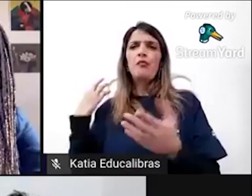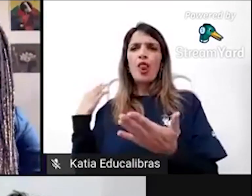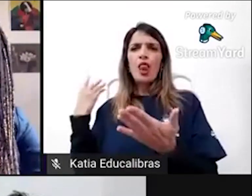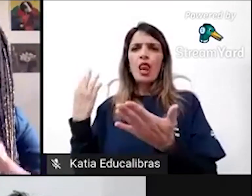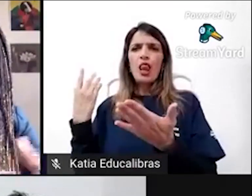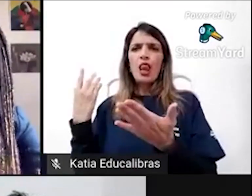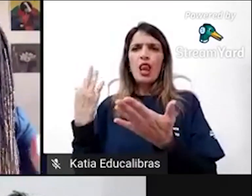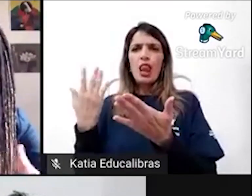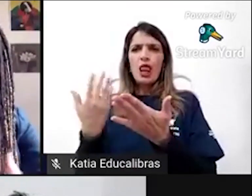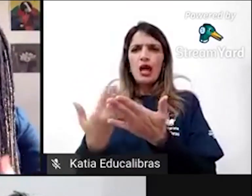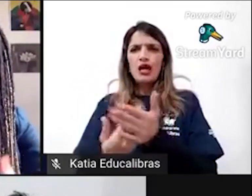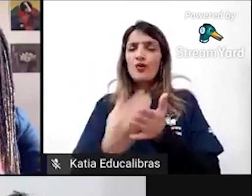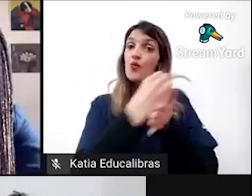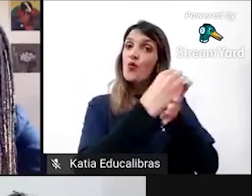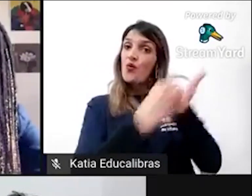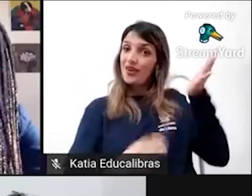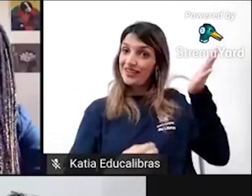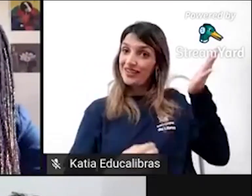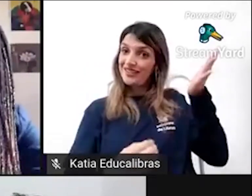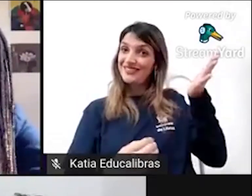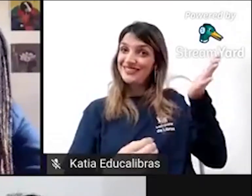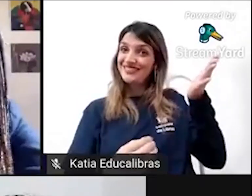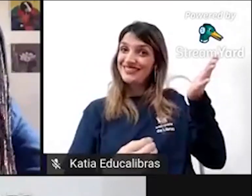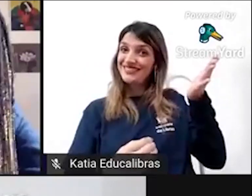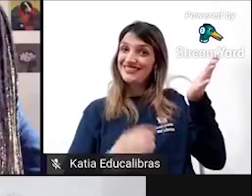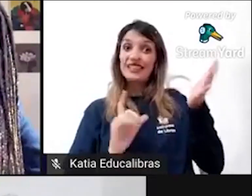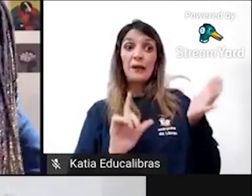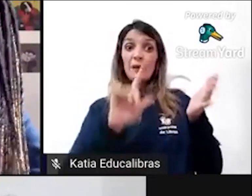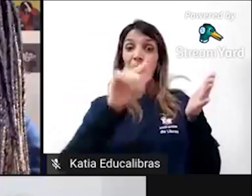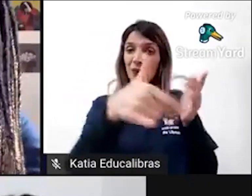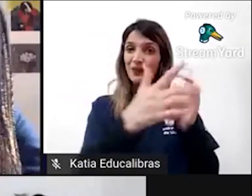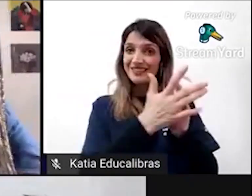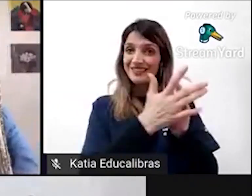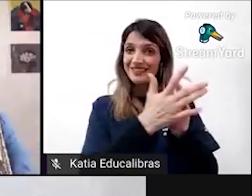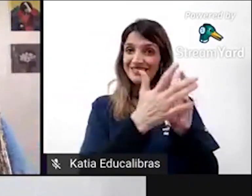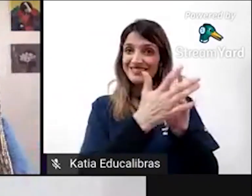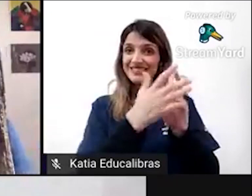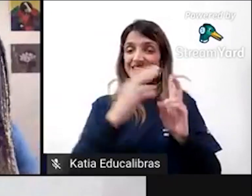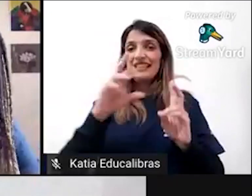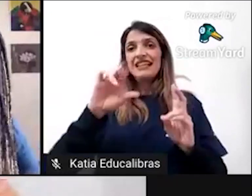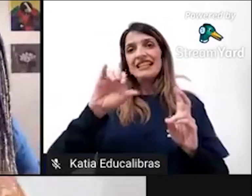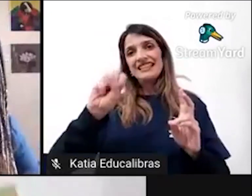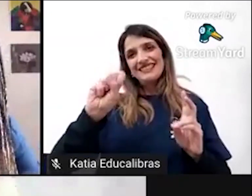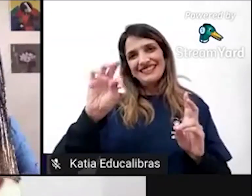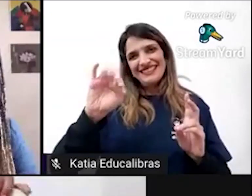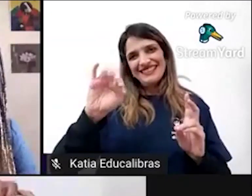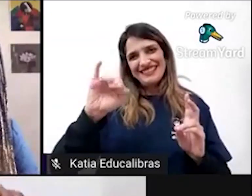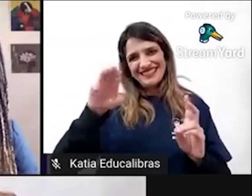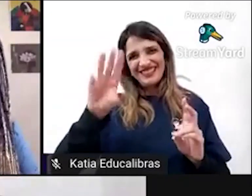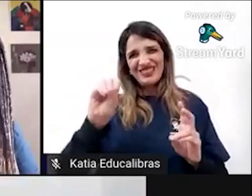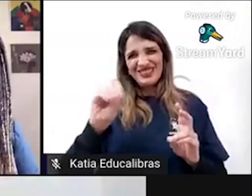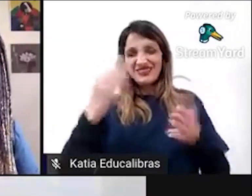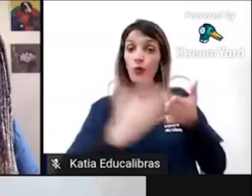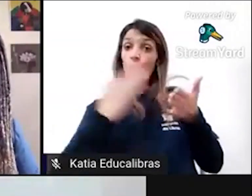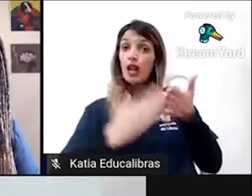currículo para os povos indígenas. Cristina, se você puder mostrar, que eu estou sem o meu aqui, que é um material lindo, que é um